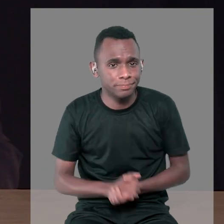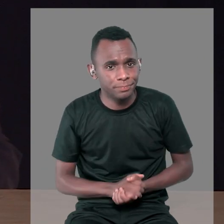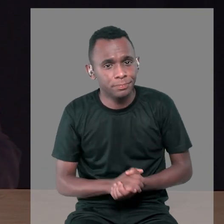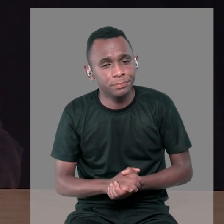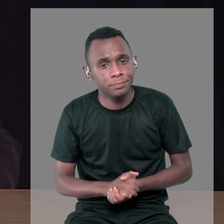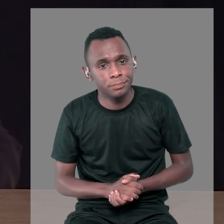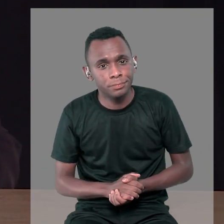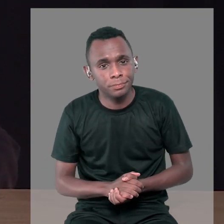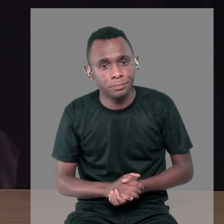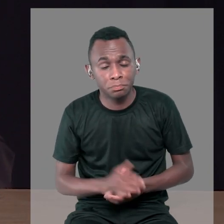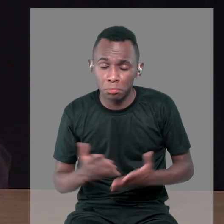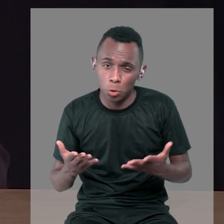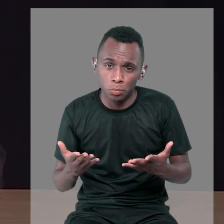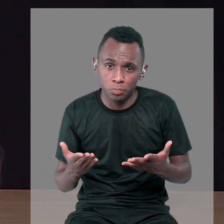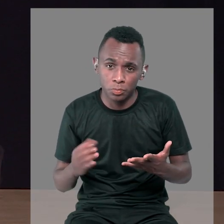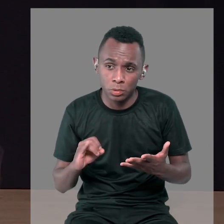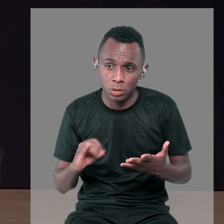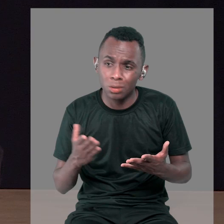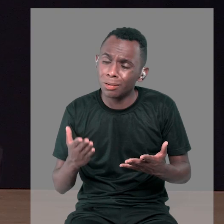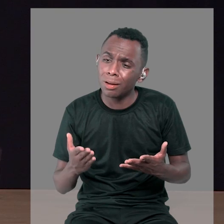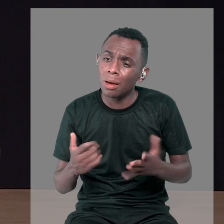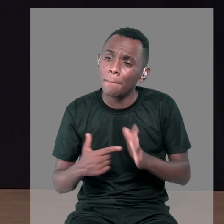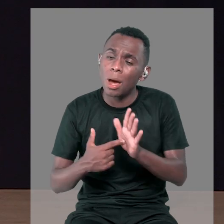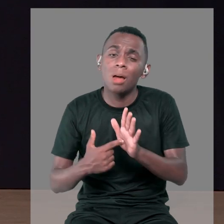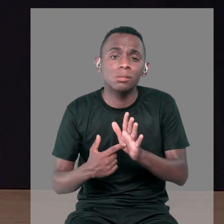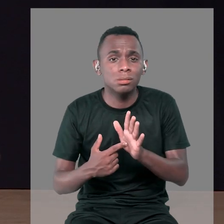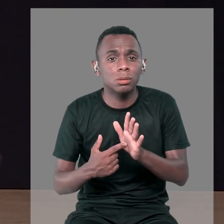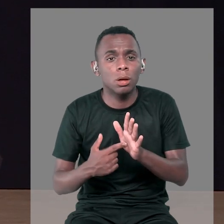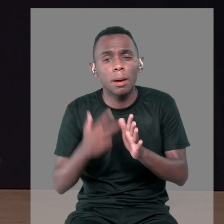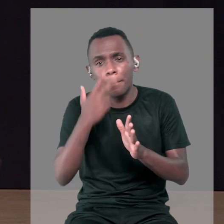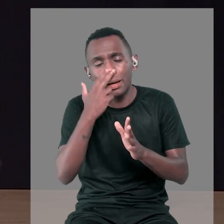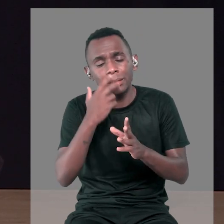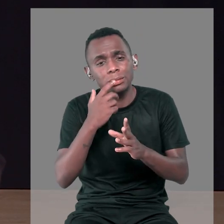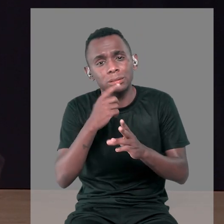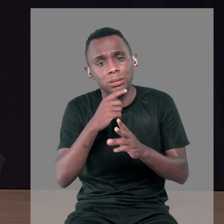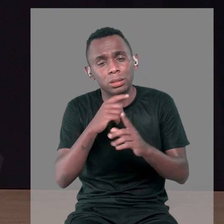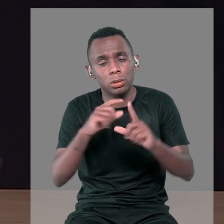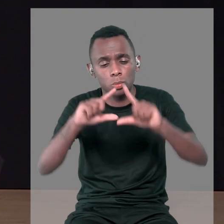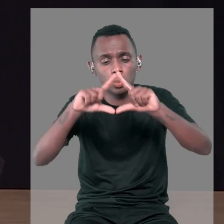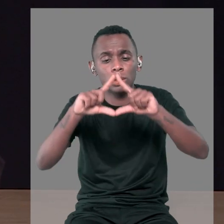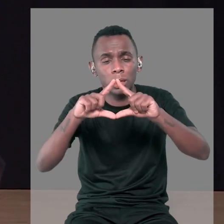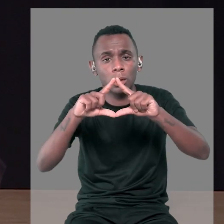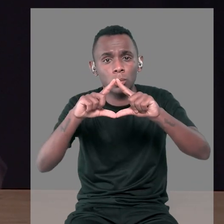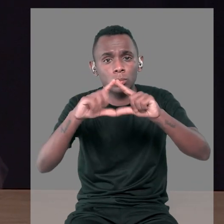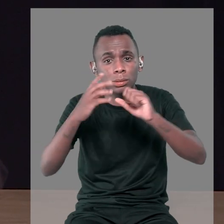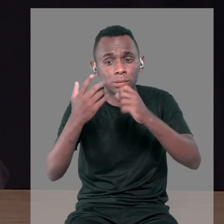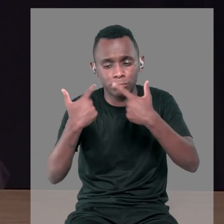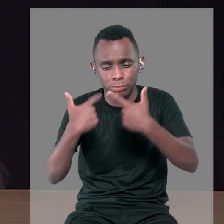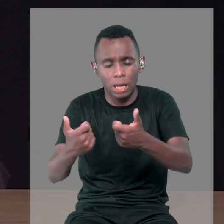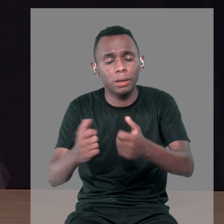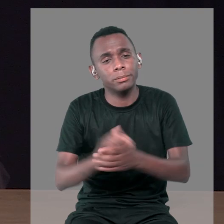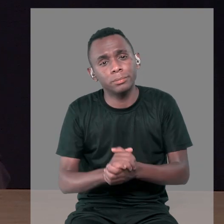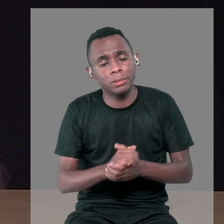Ora, ele expõe então o que ele chama de um triângulo que compõe as guerras. Esse triângulo, diz ele, vem